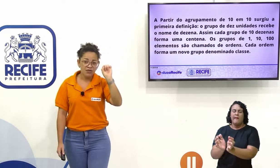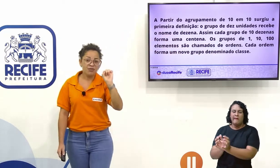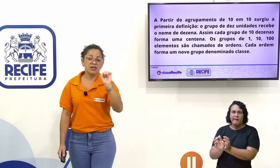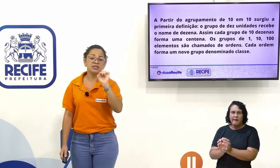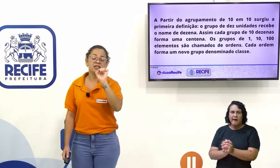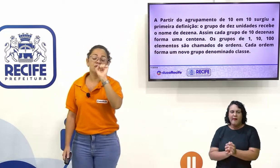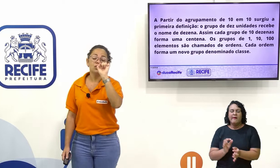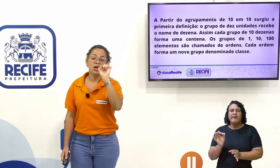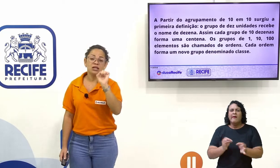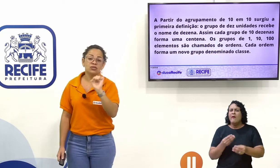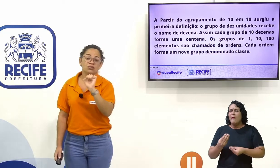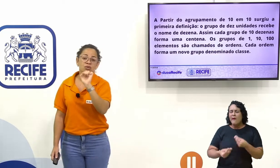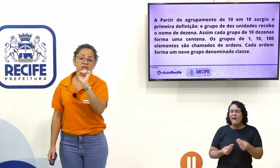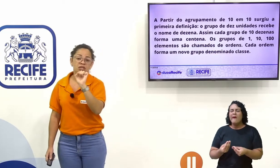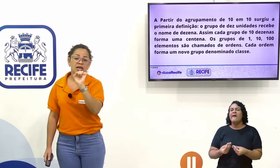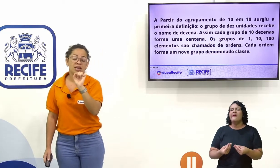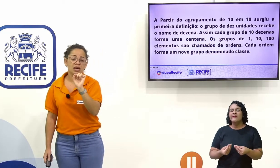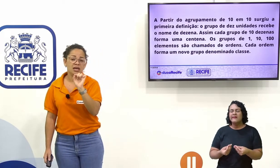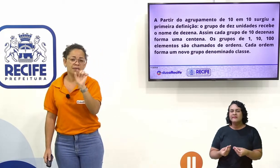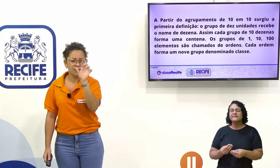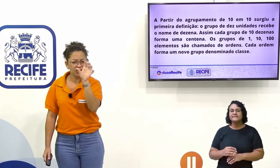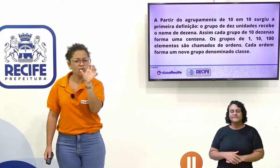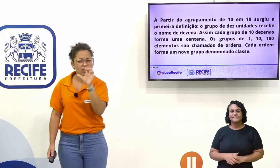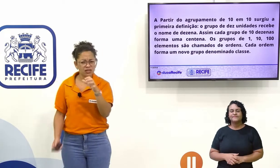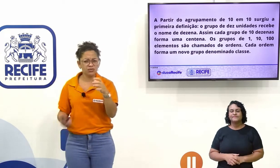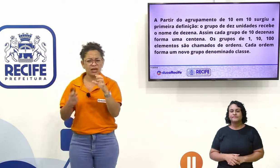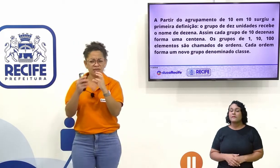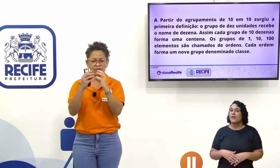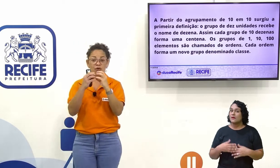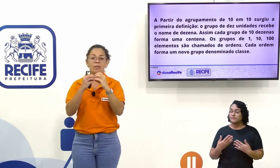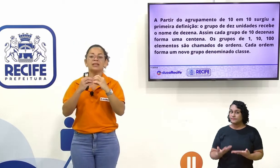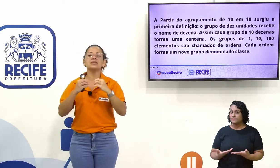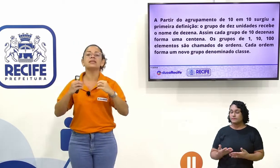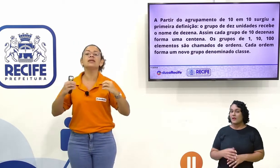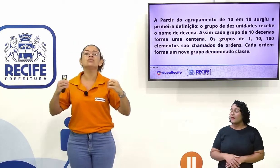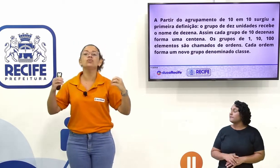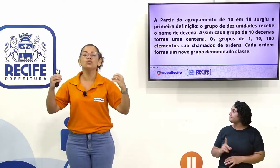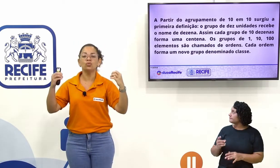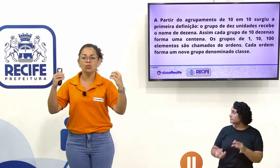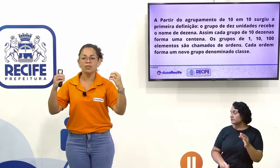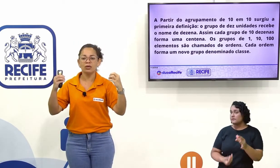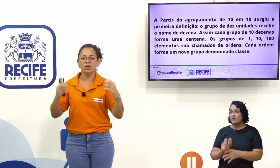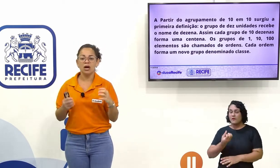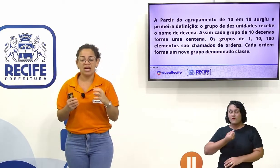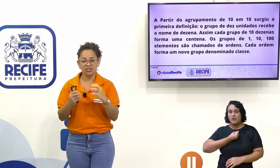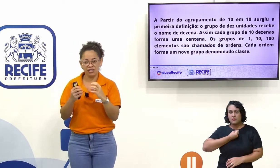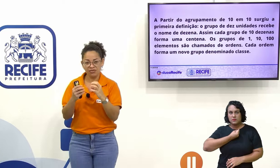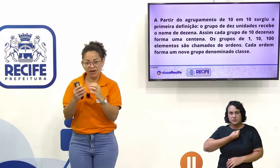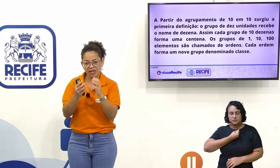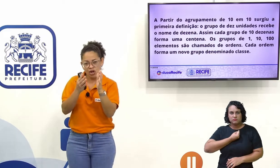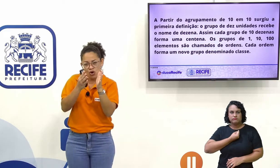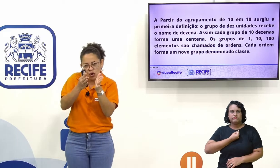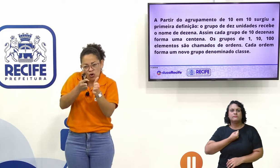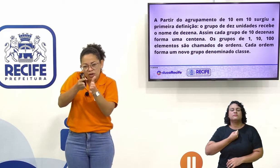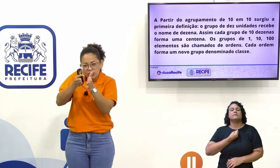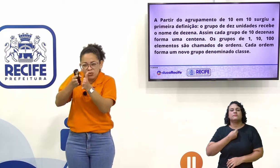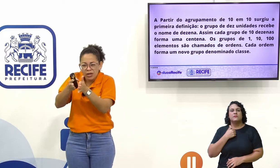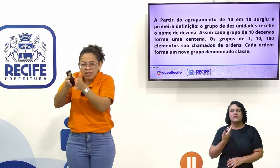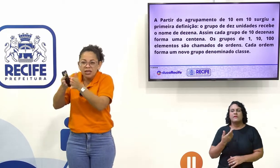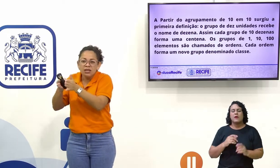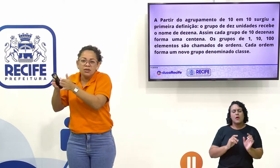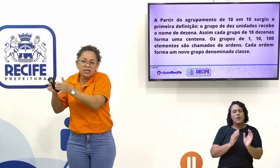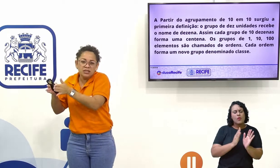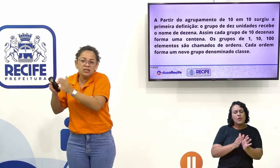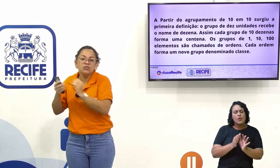vai fazendo as suas... no caso da formação do número, a gente vai colocando